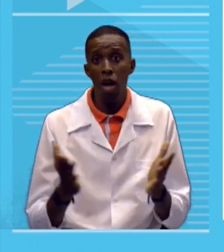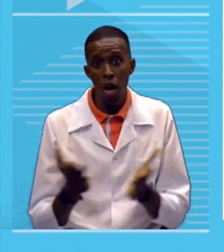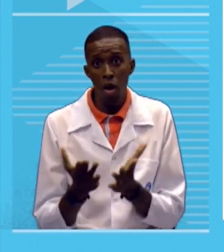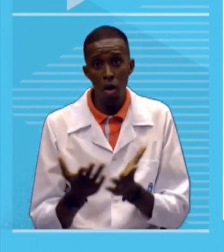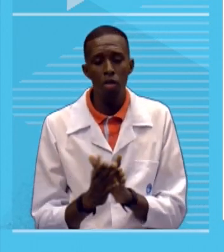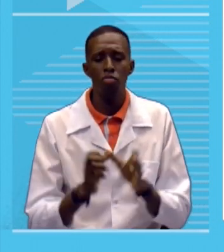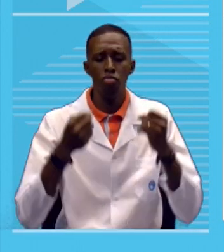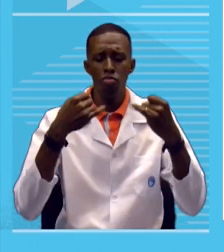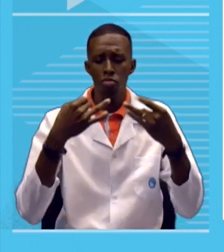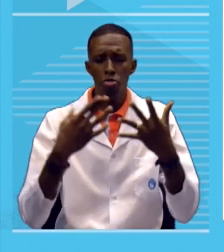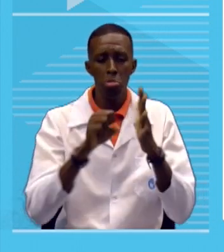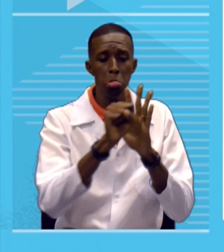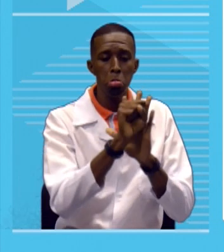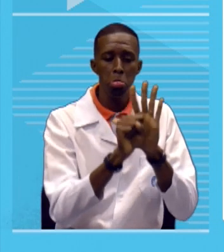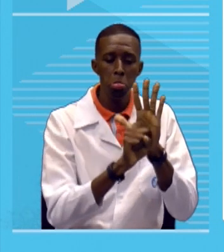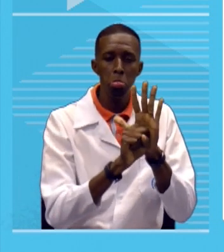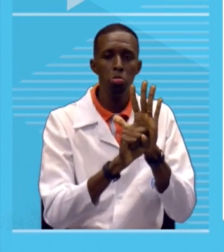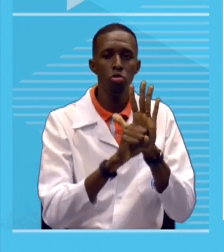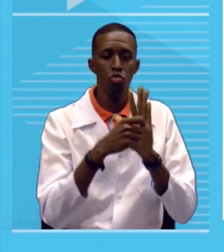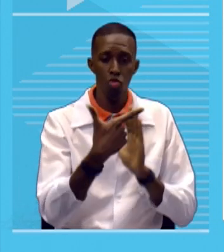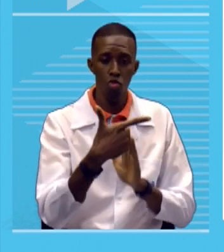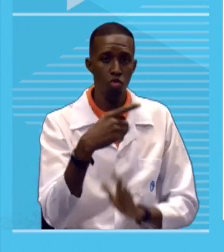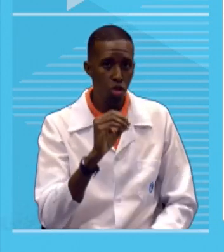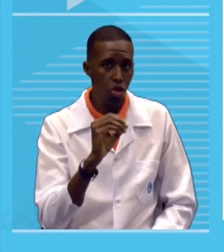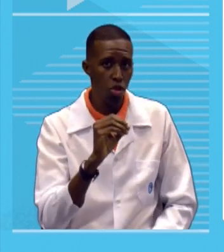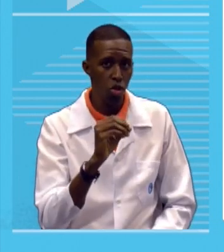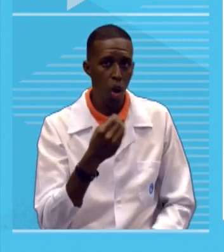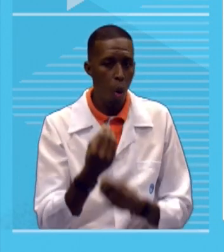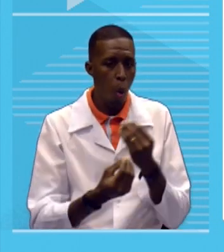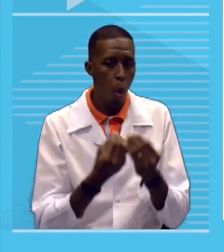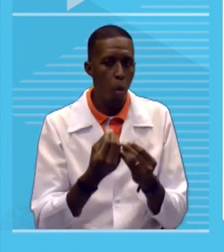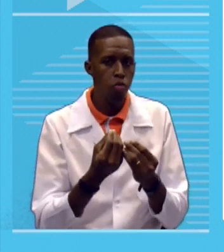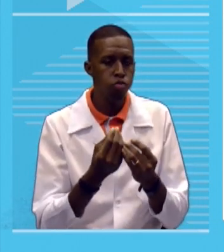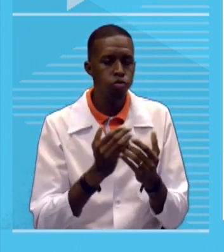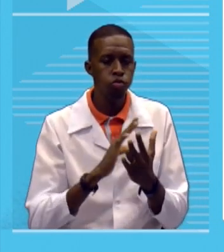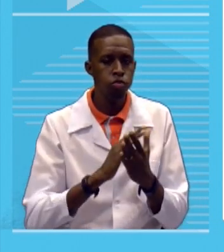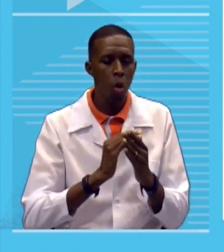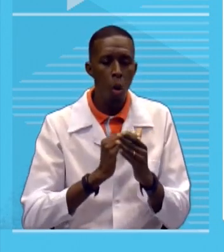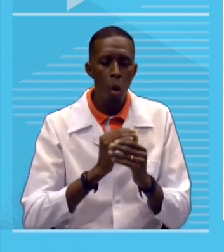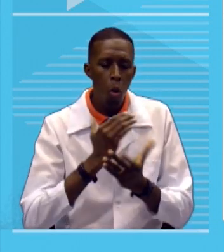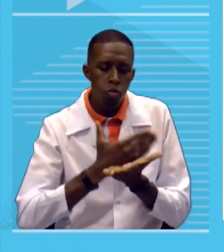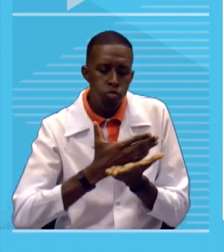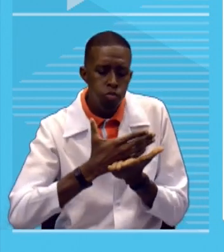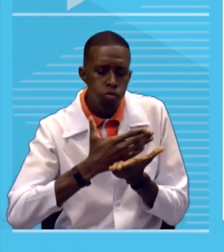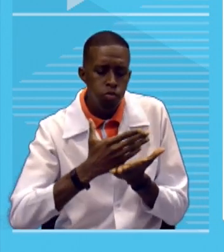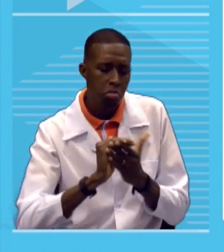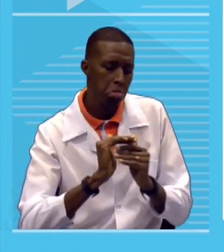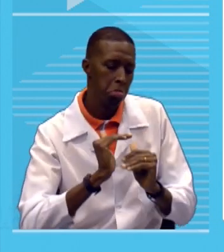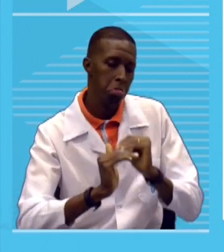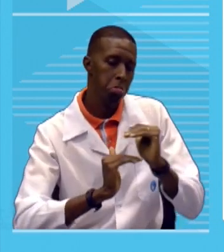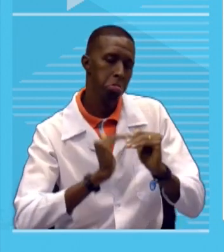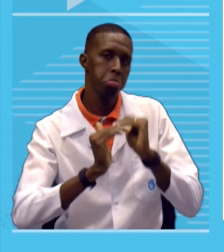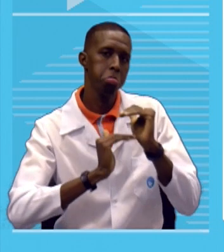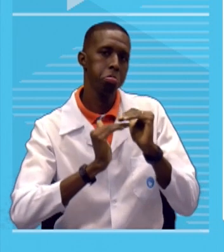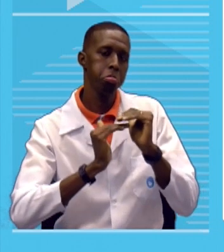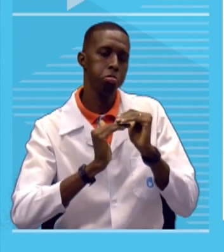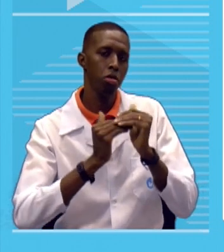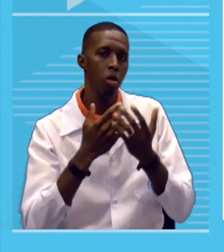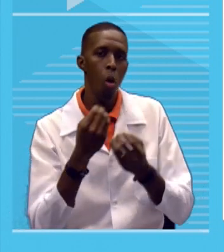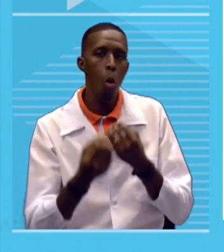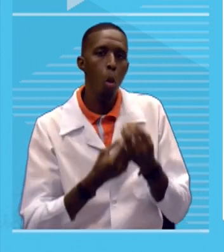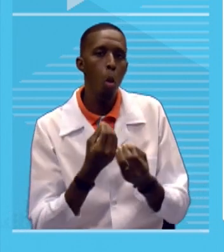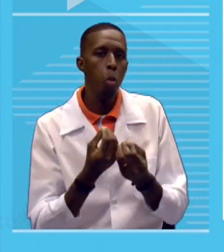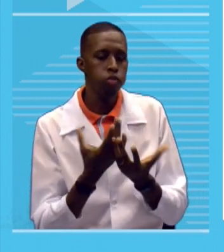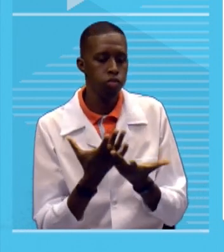que houve uma urbanização, porque somente no IBGE, né, no censo de 1970, que pela